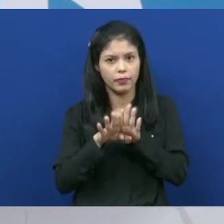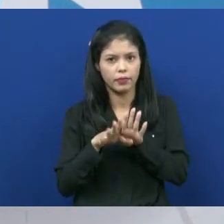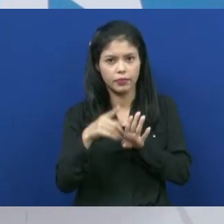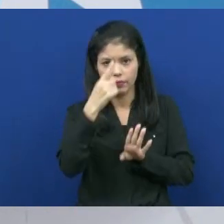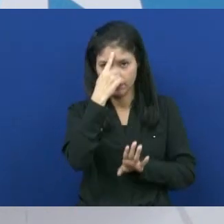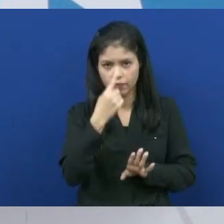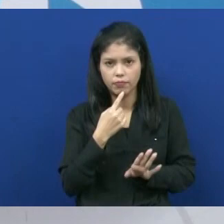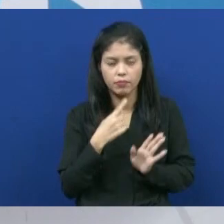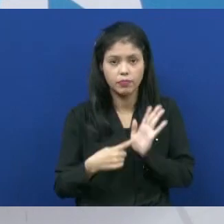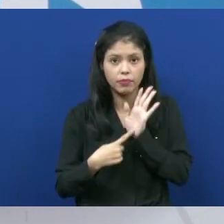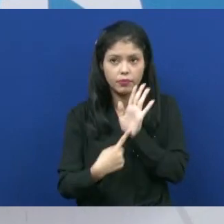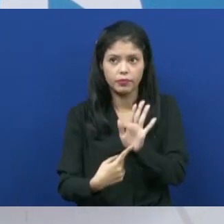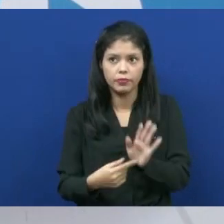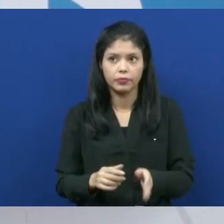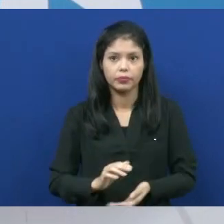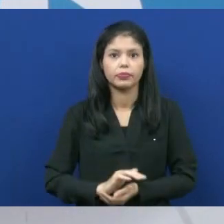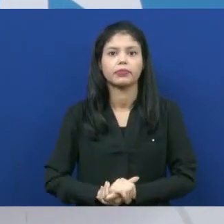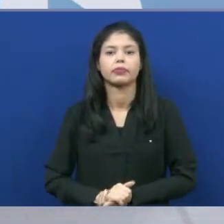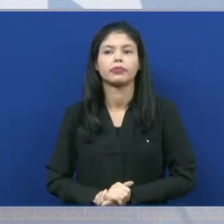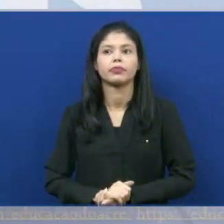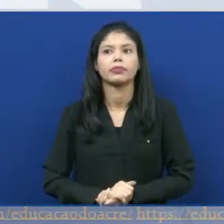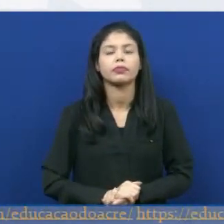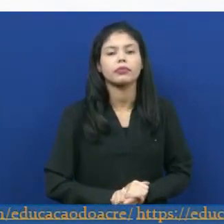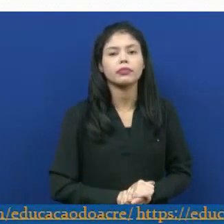sua tela.